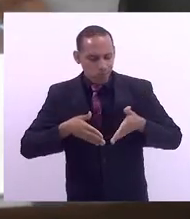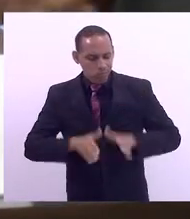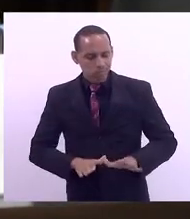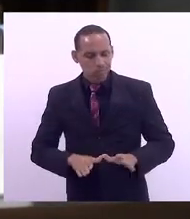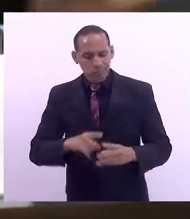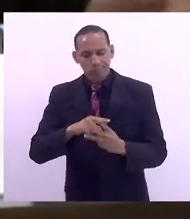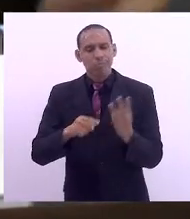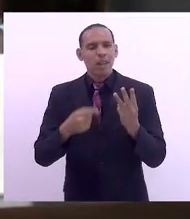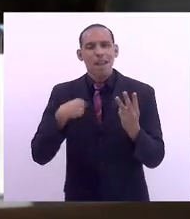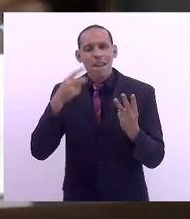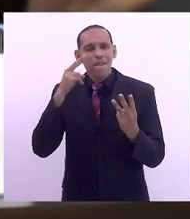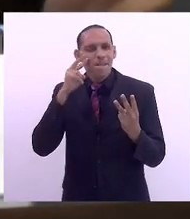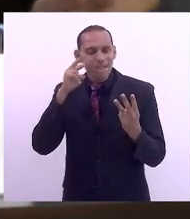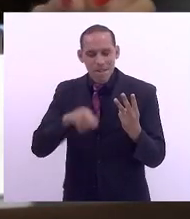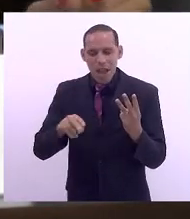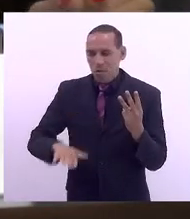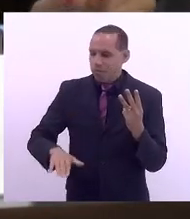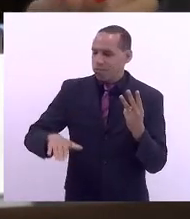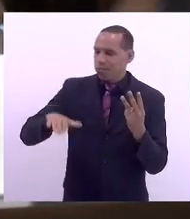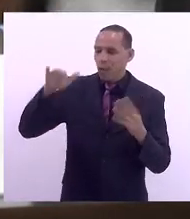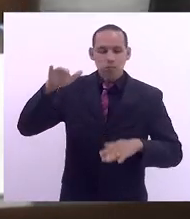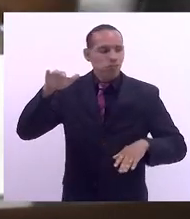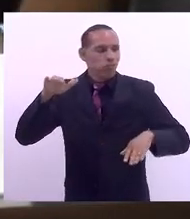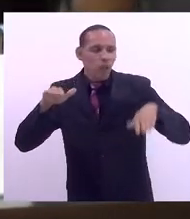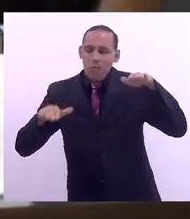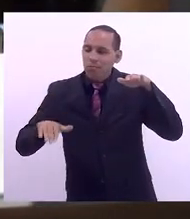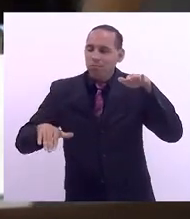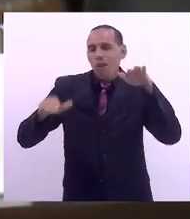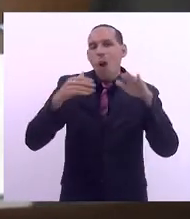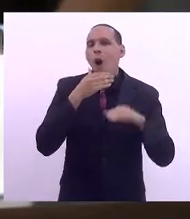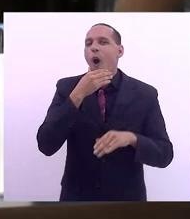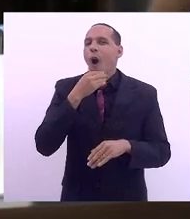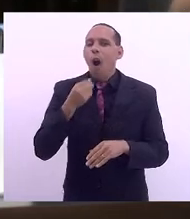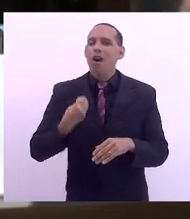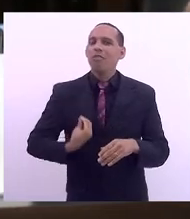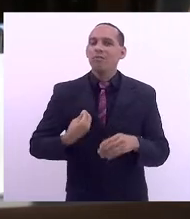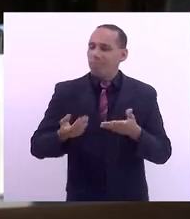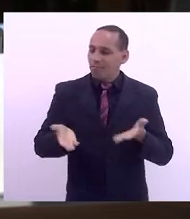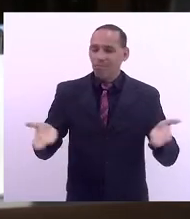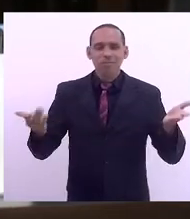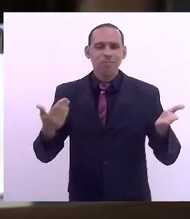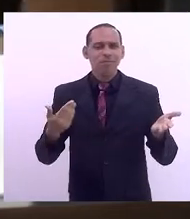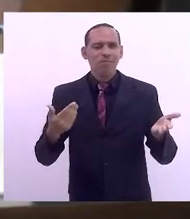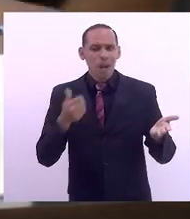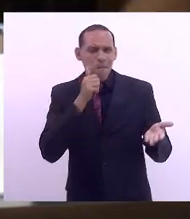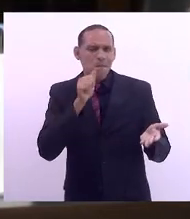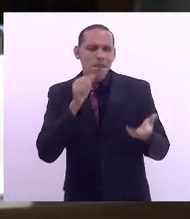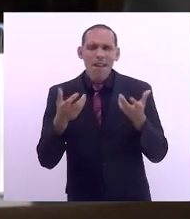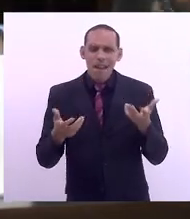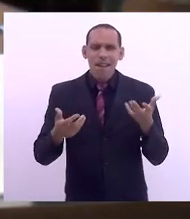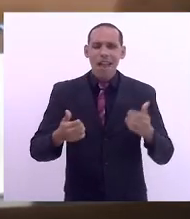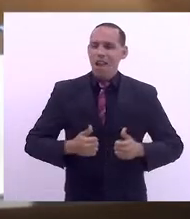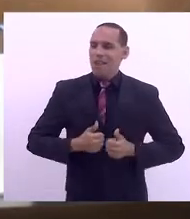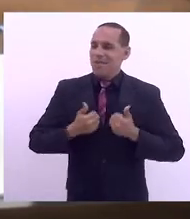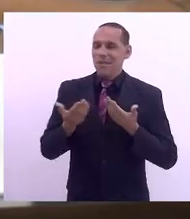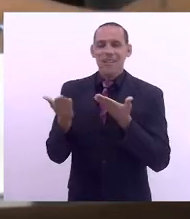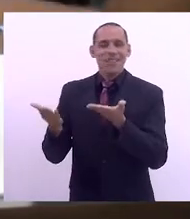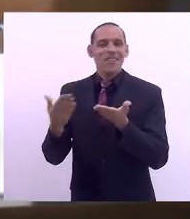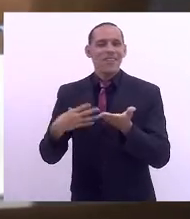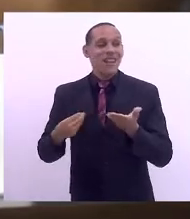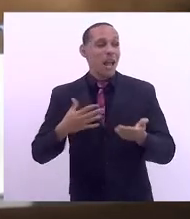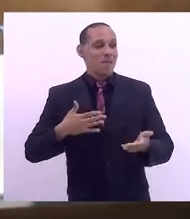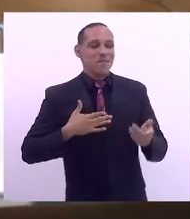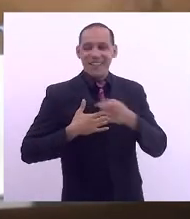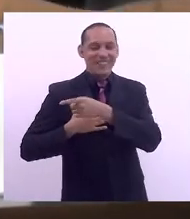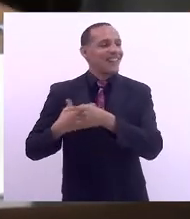eu ia vê-los crescer, se tornar homem e viverem a vida, porque é isso que mãe quer. Ter orgulho de filho, mostrar filho,